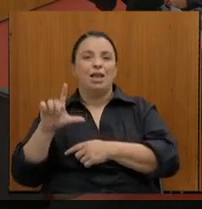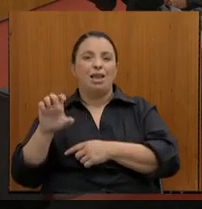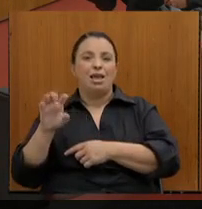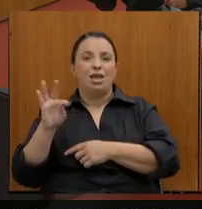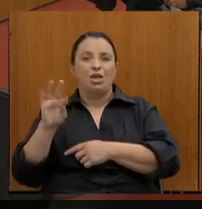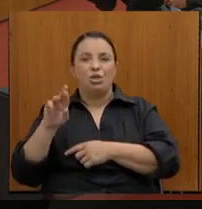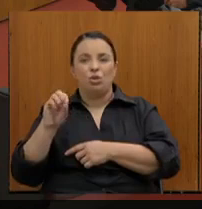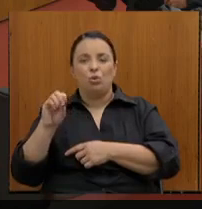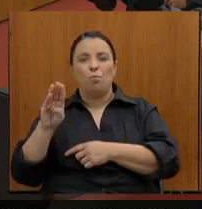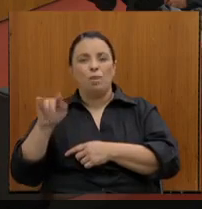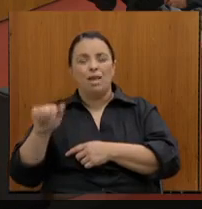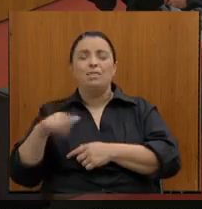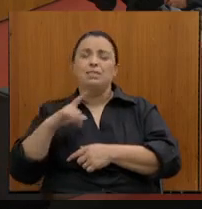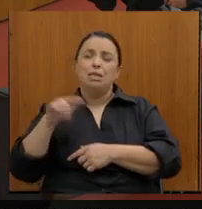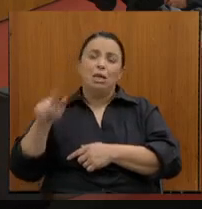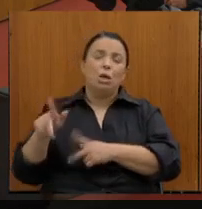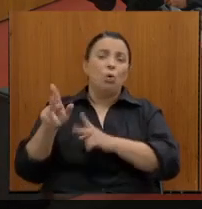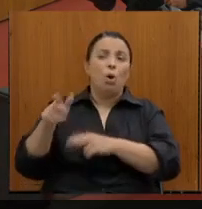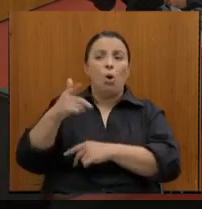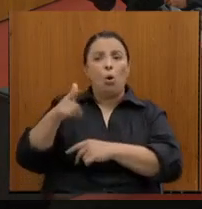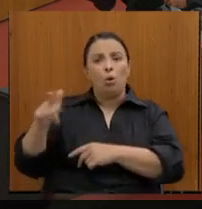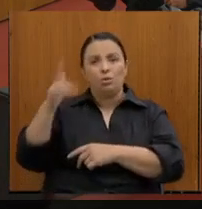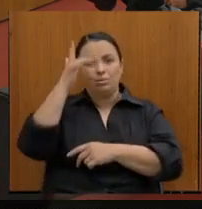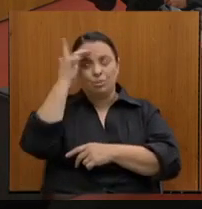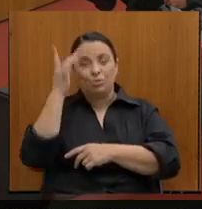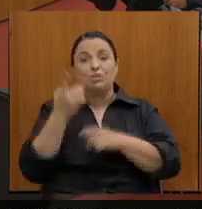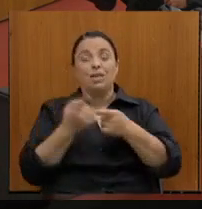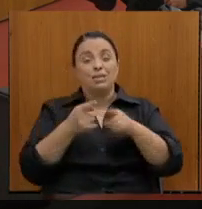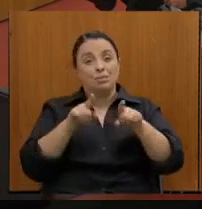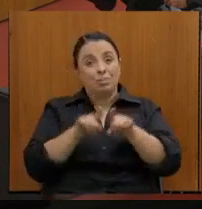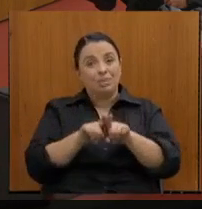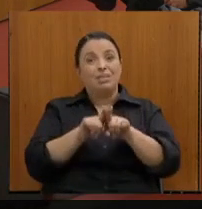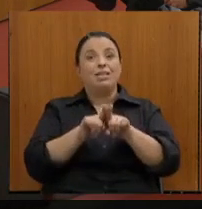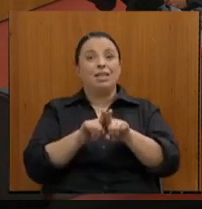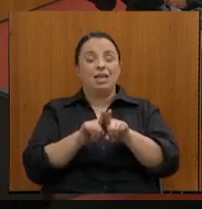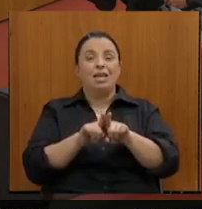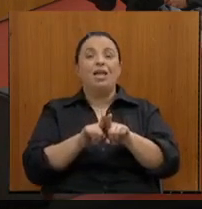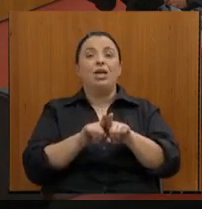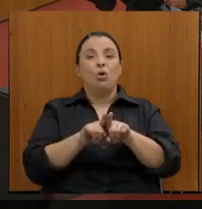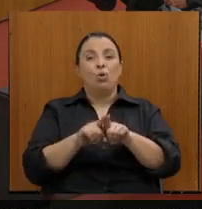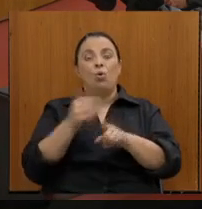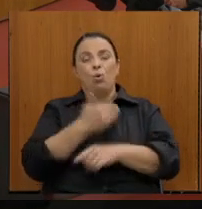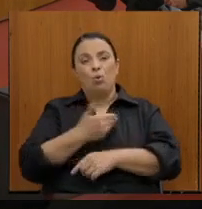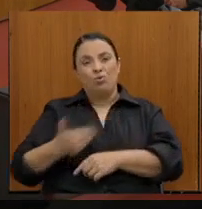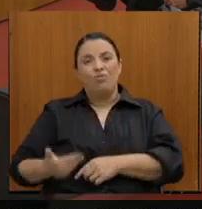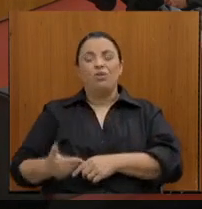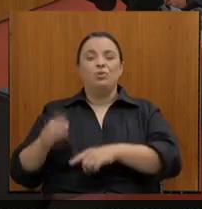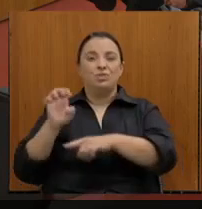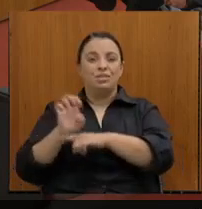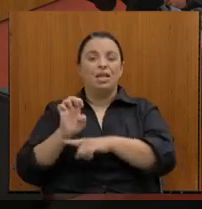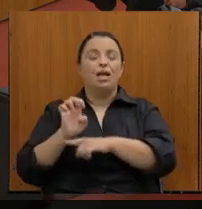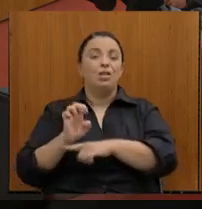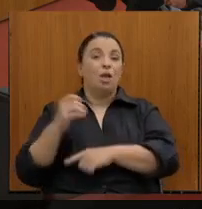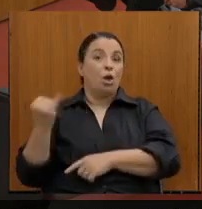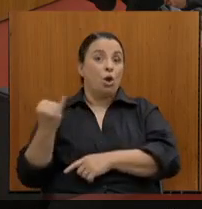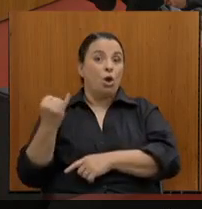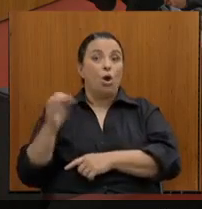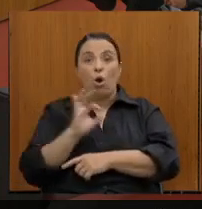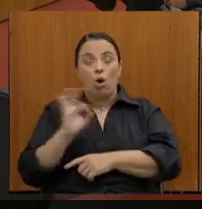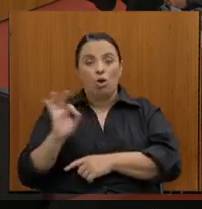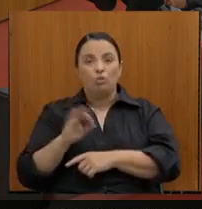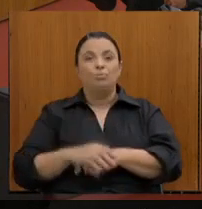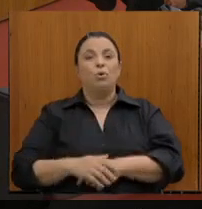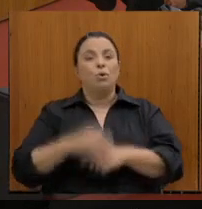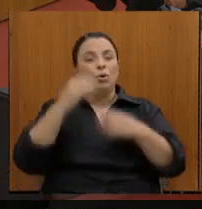com o ministério de Minas e energia com Governo do Estado é muito importante para a gente muito obrigado se eu já tinha falado que realmente é tão